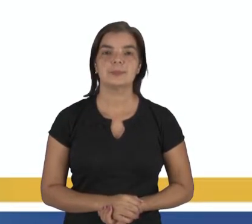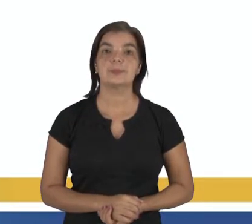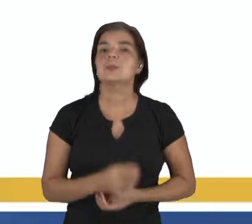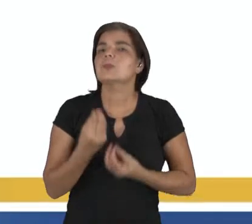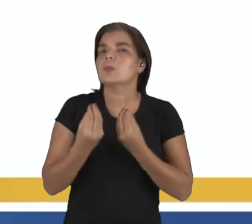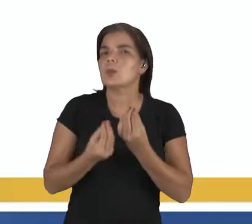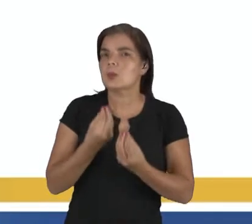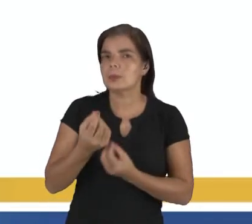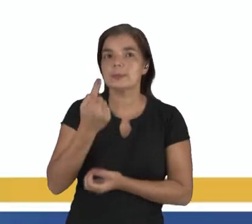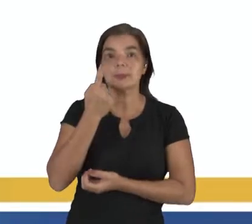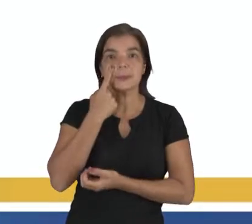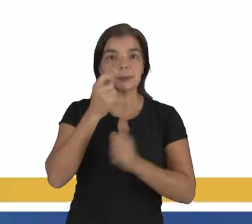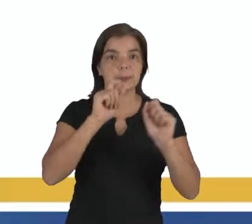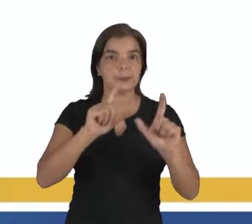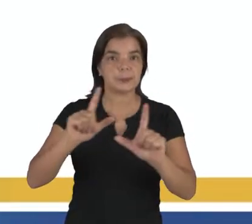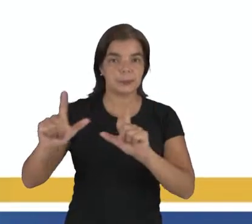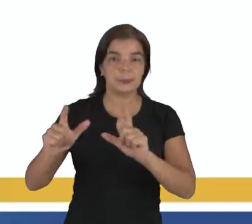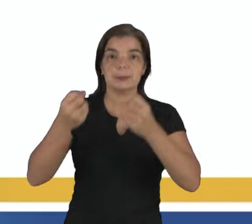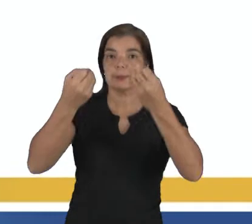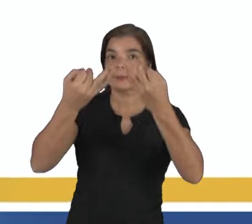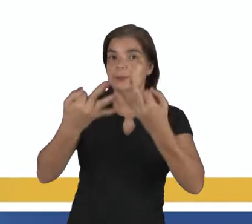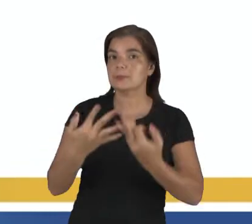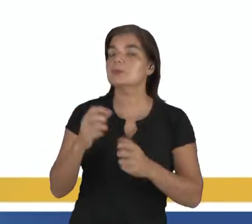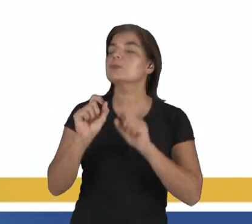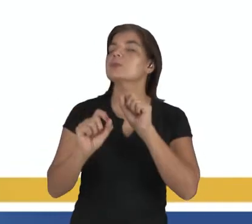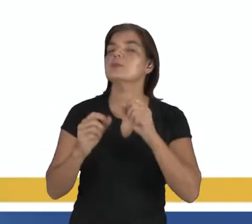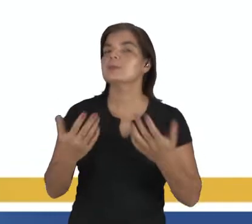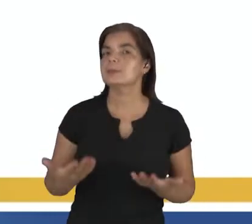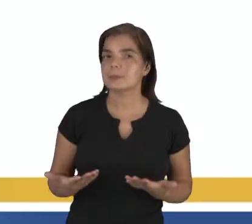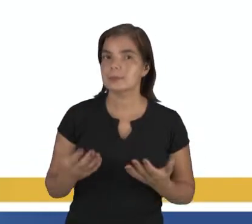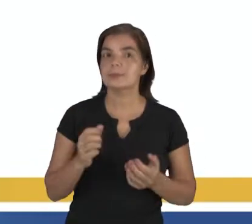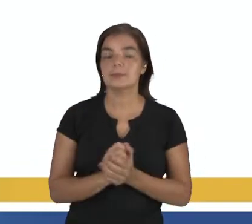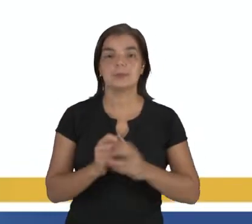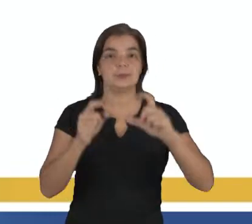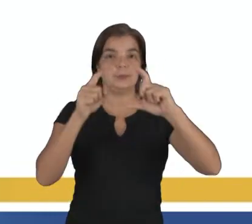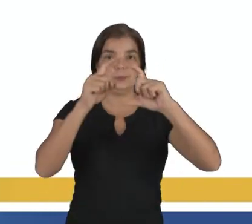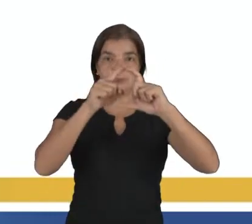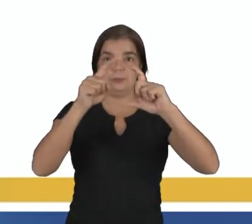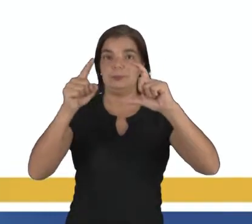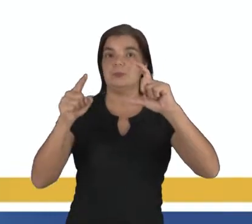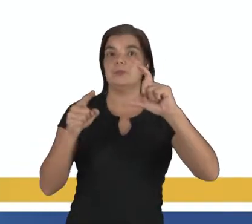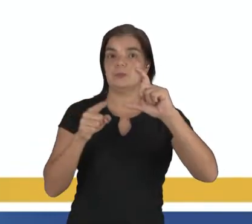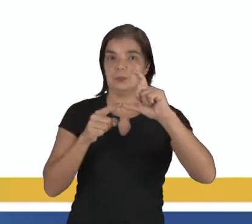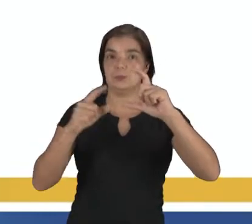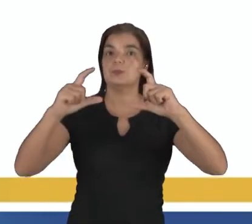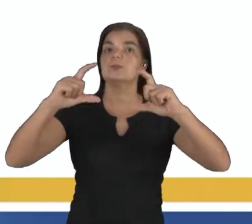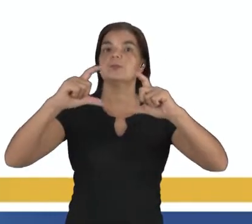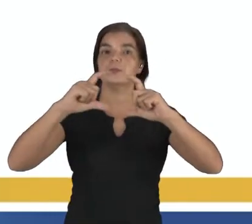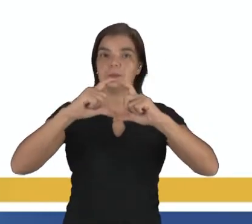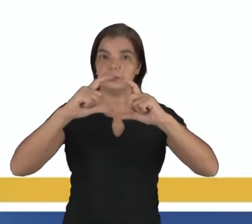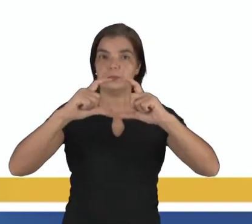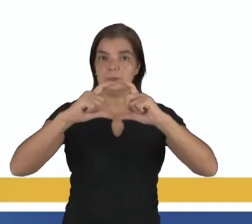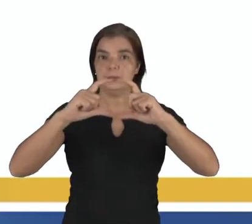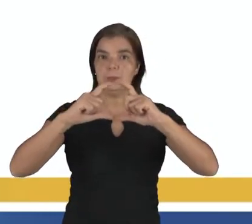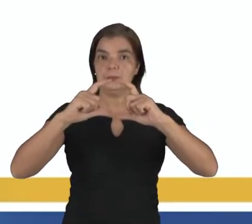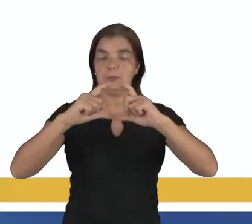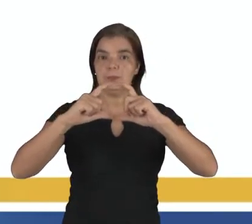Bem, como vocês estão vendo, nós vamos falar um pouco sobre circunferência e círculo,